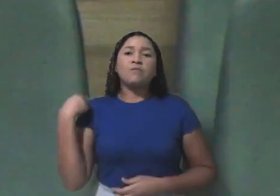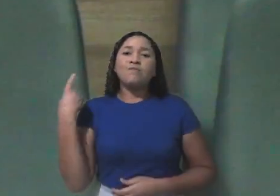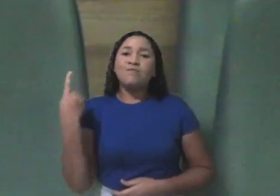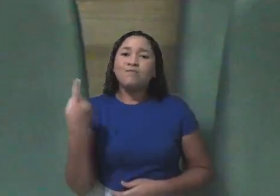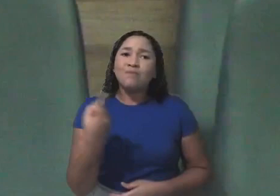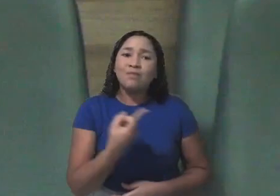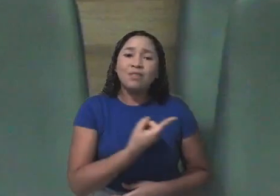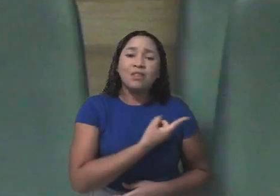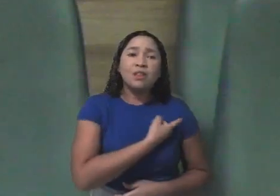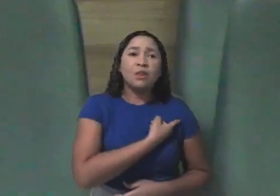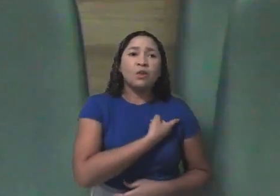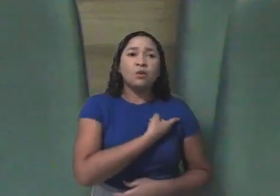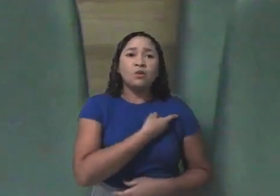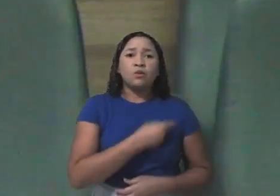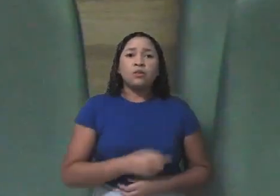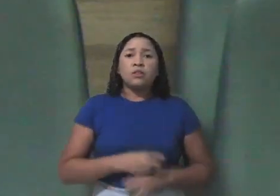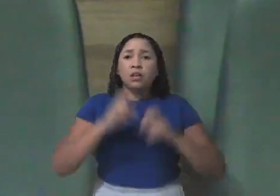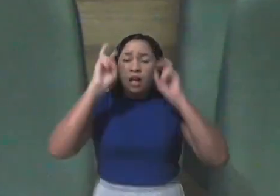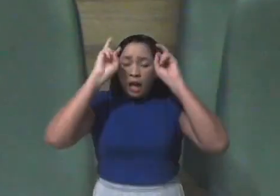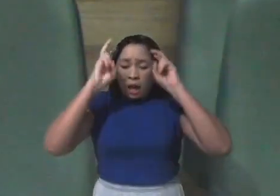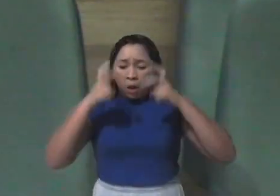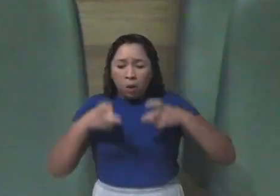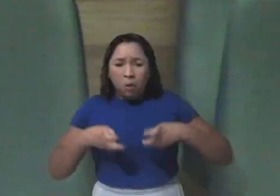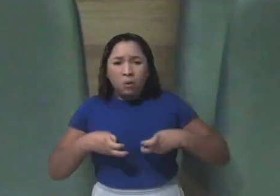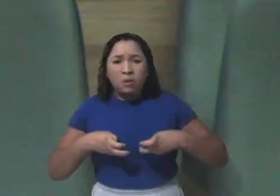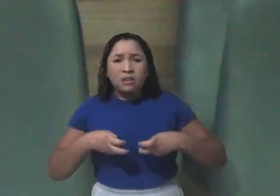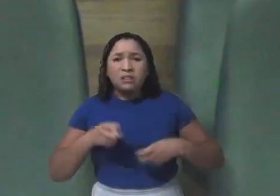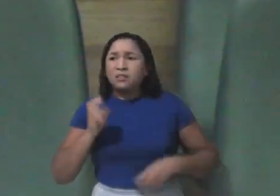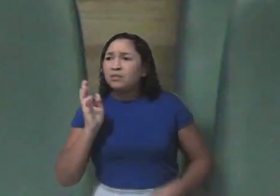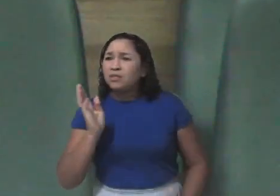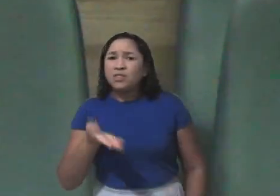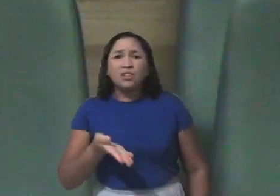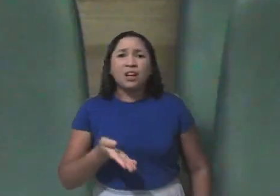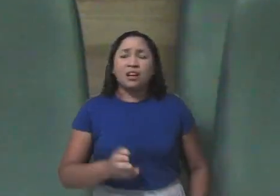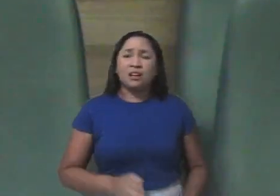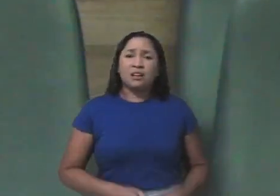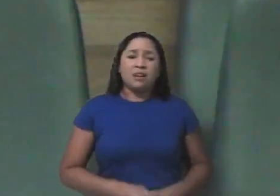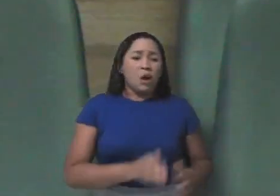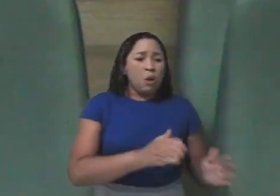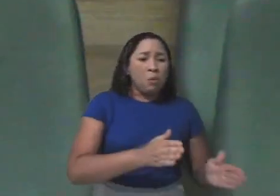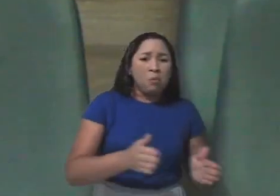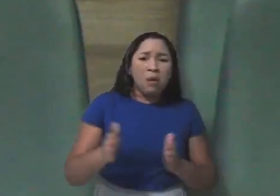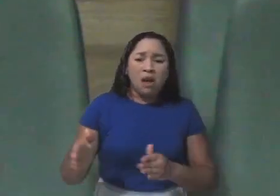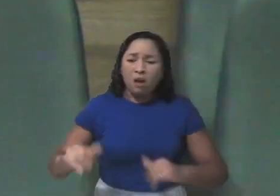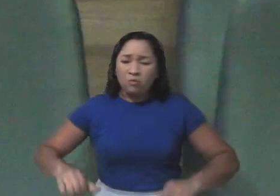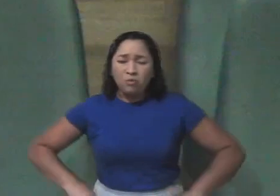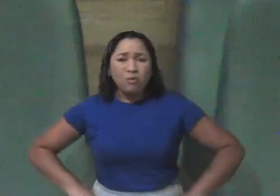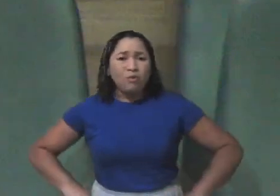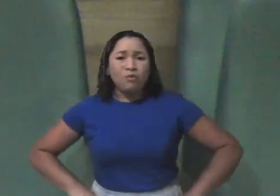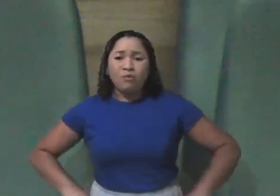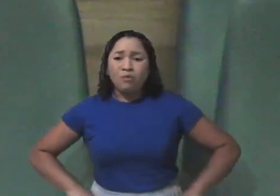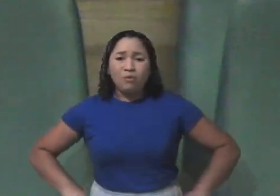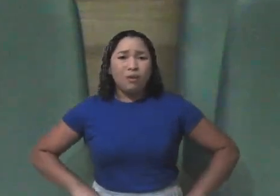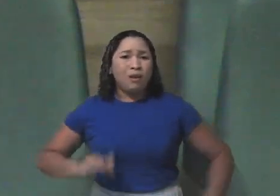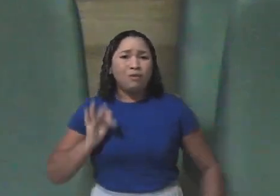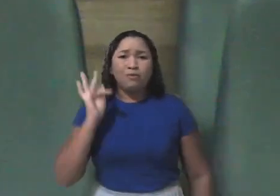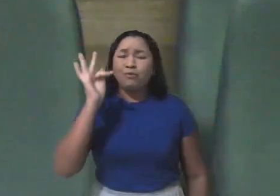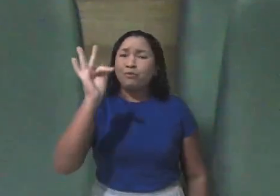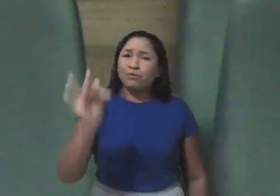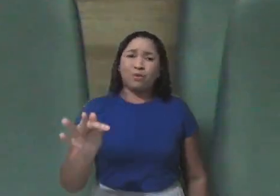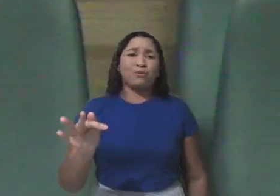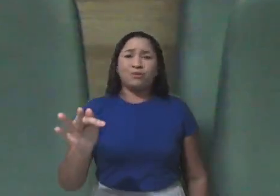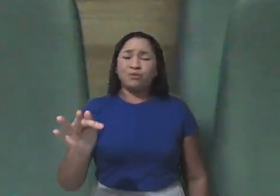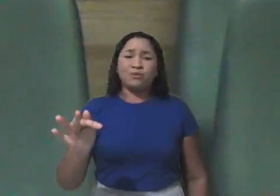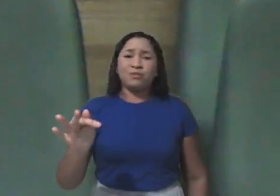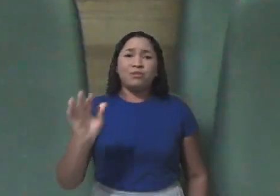nós já reconhecemos, e o período da tribulação, o período que virá,